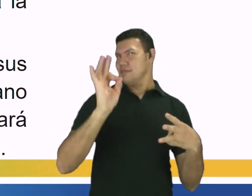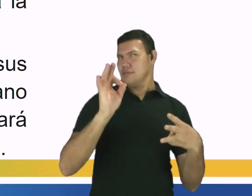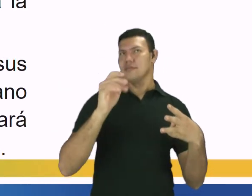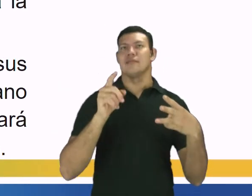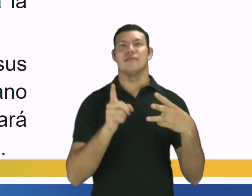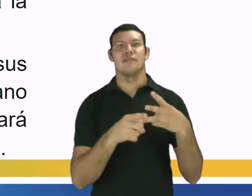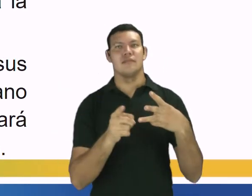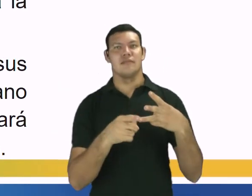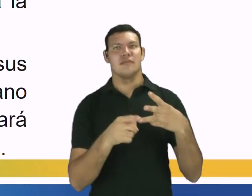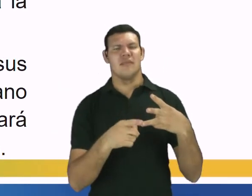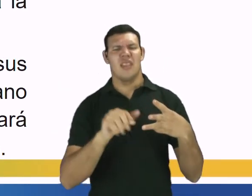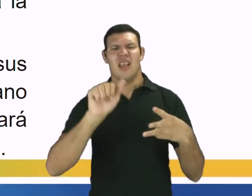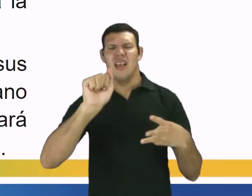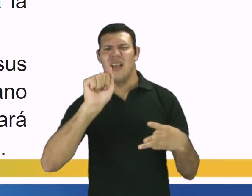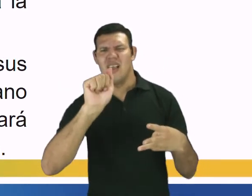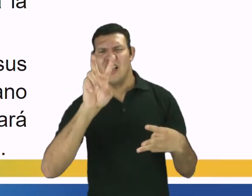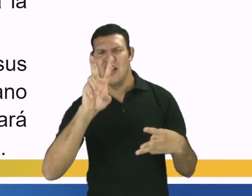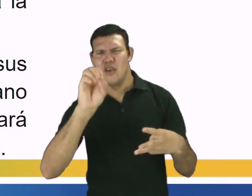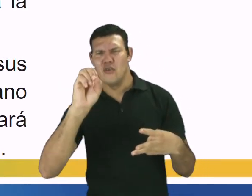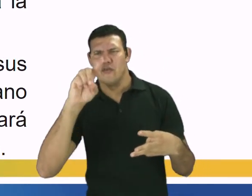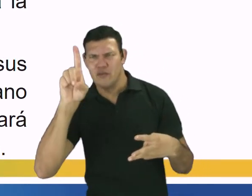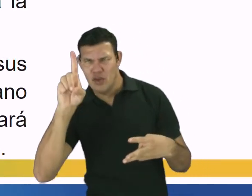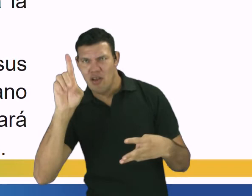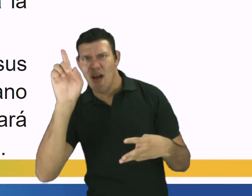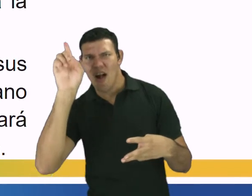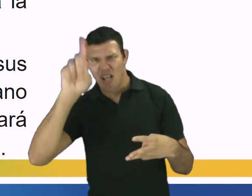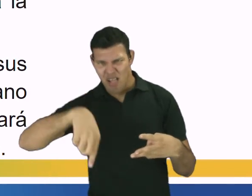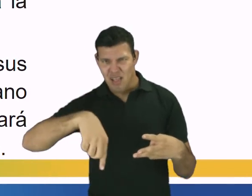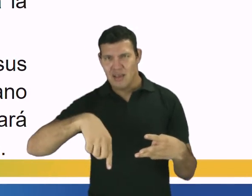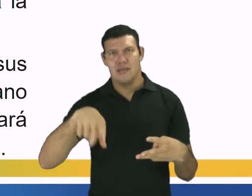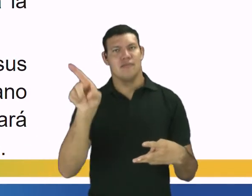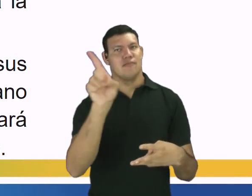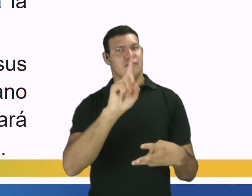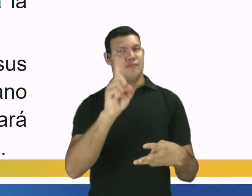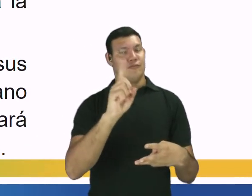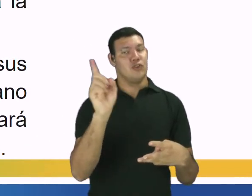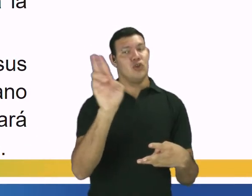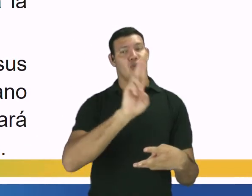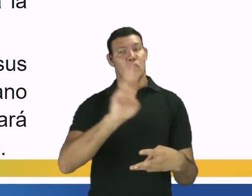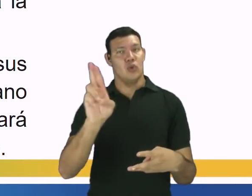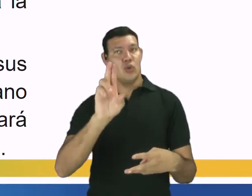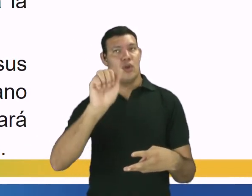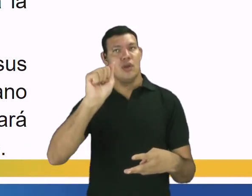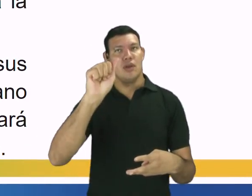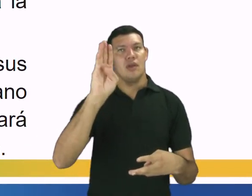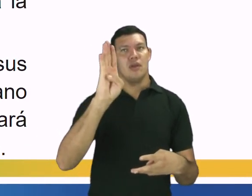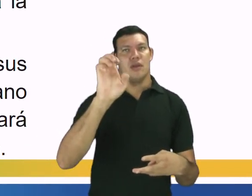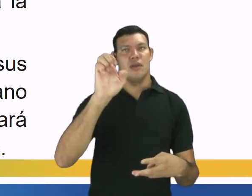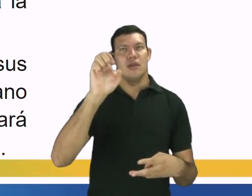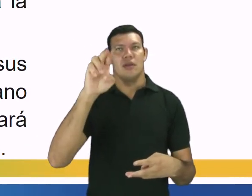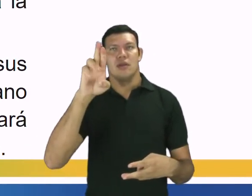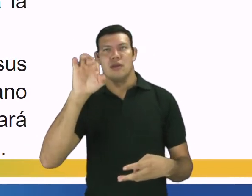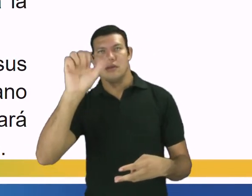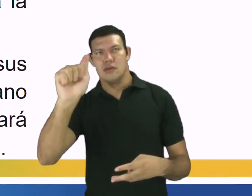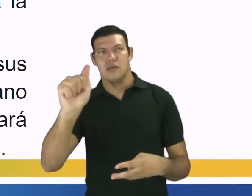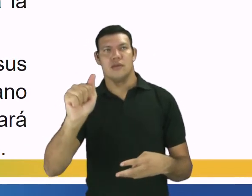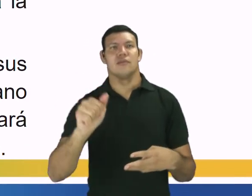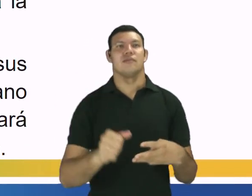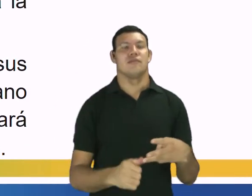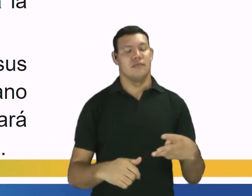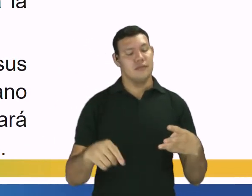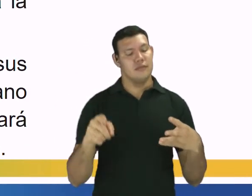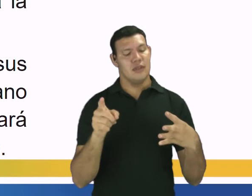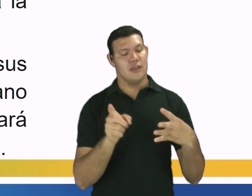bonito. Mi avó é avó, lembra que nós trabalhamos? Mi abuela. E mi